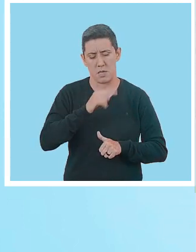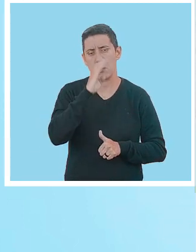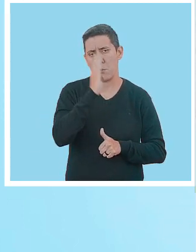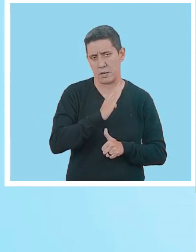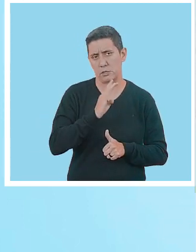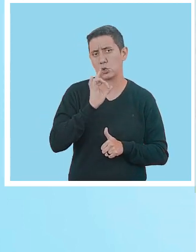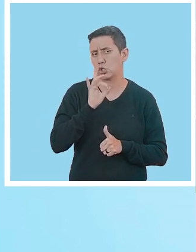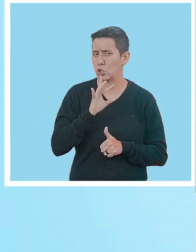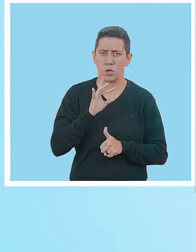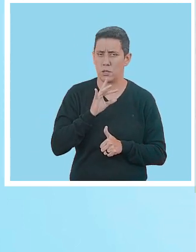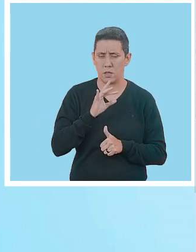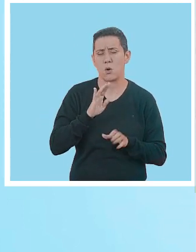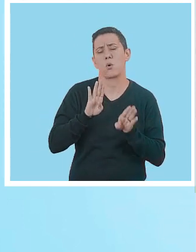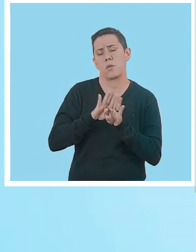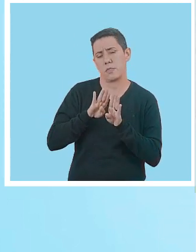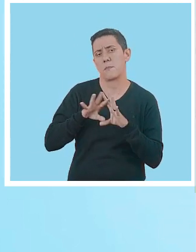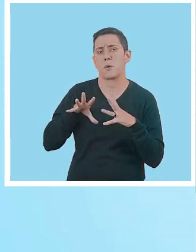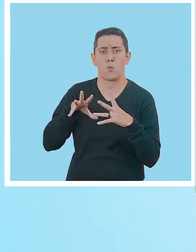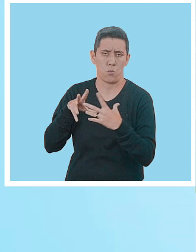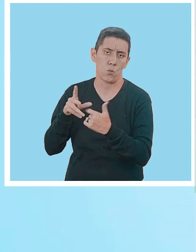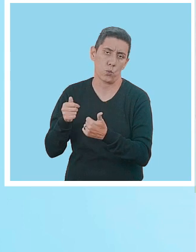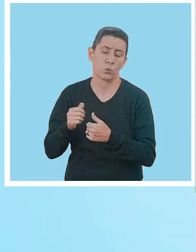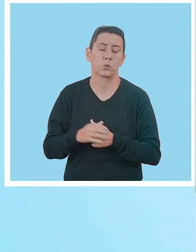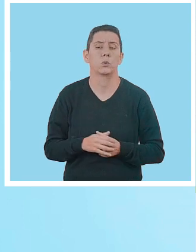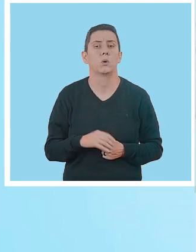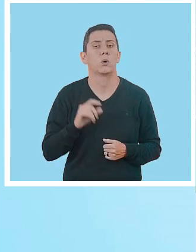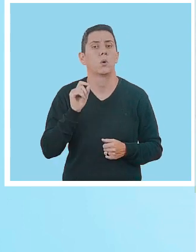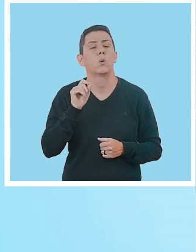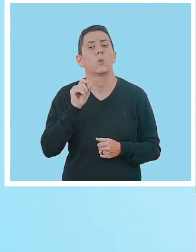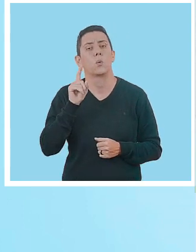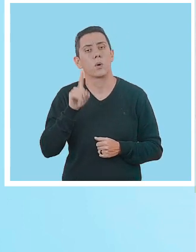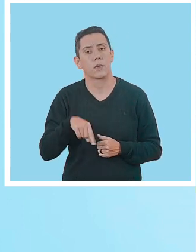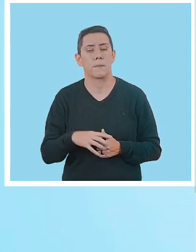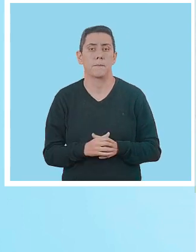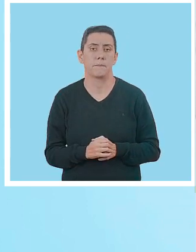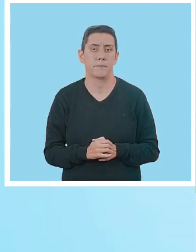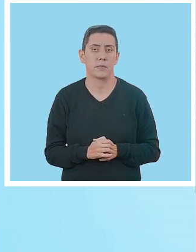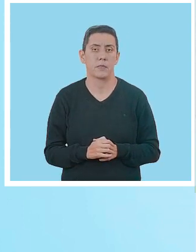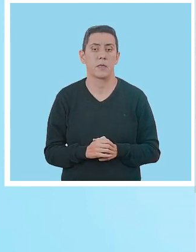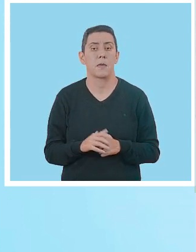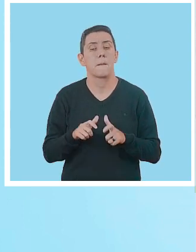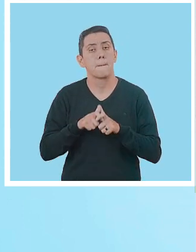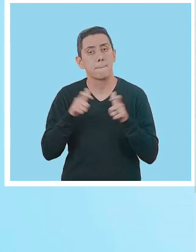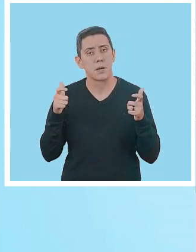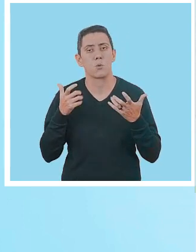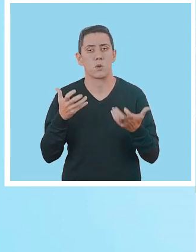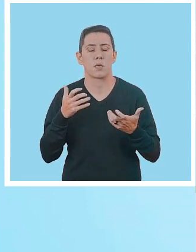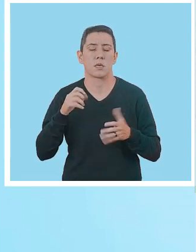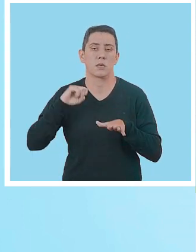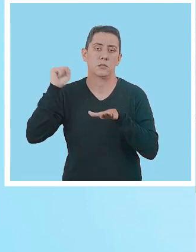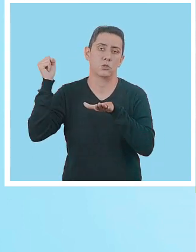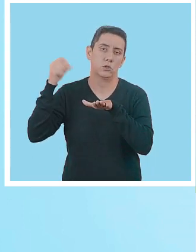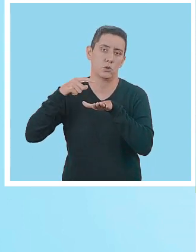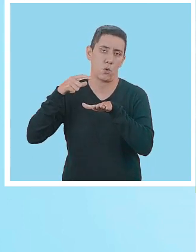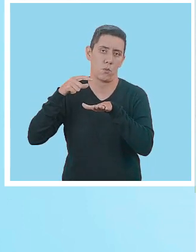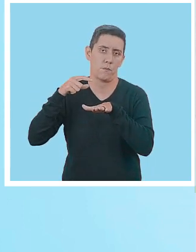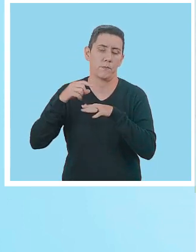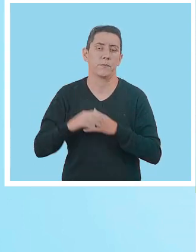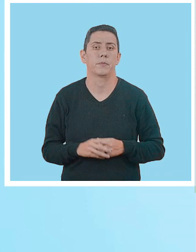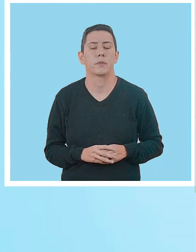Brasil também né vai ser um movimento global é que seja feita com solar né porque a solar